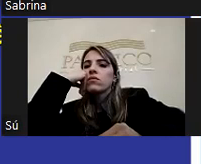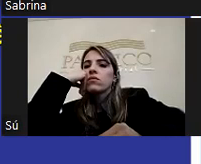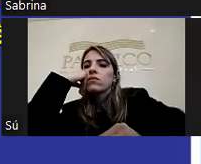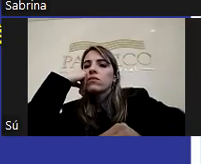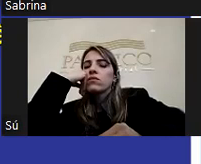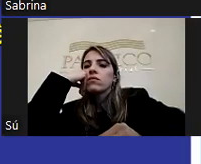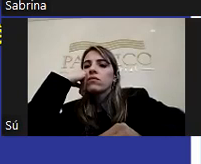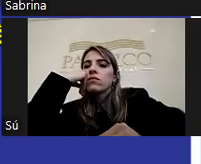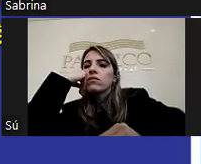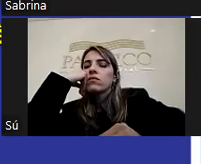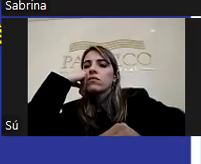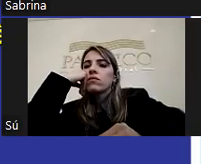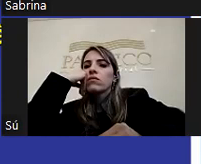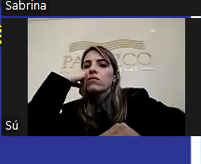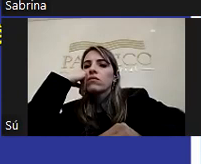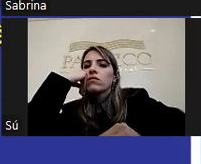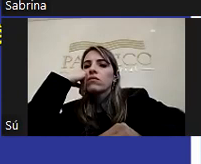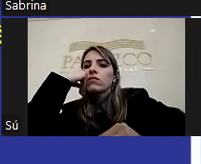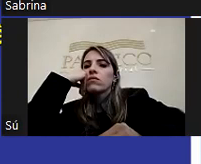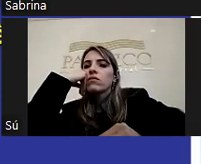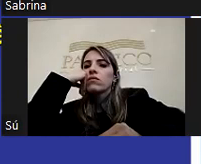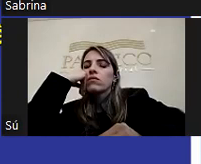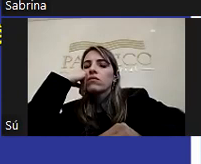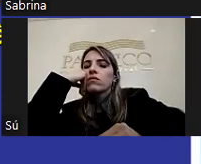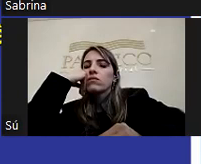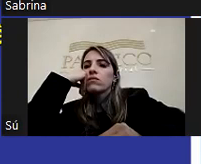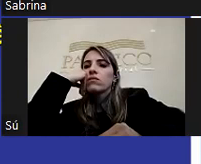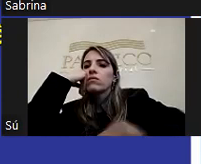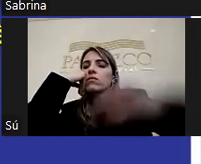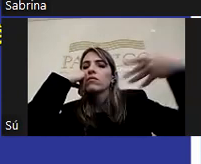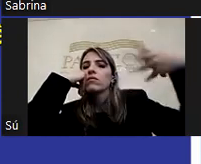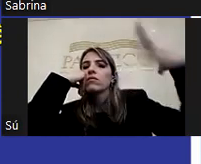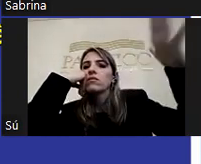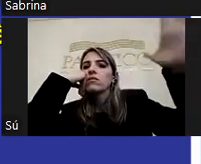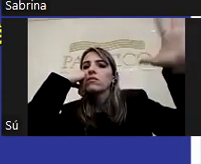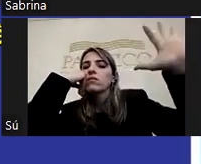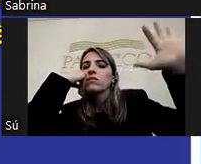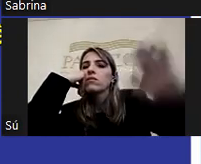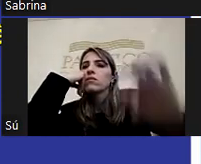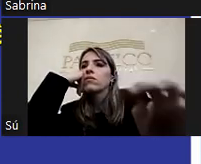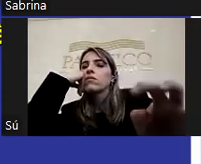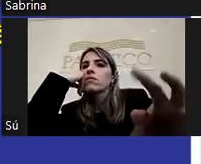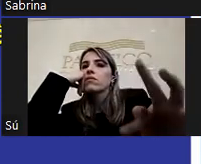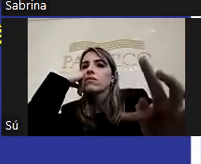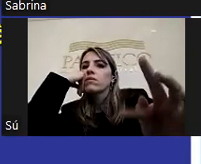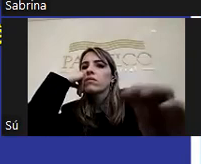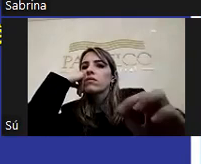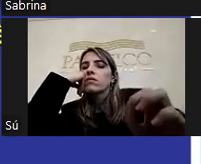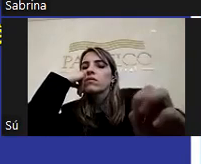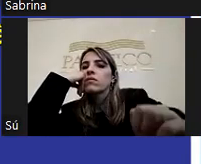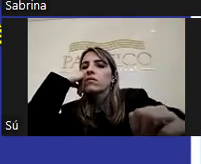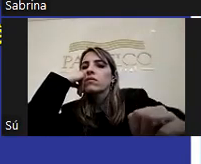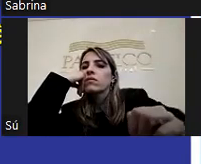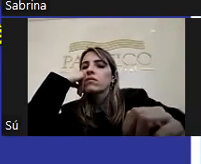mobiliza ideias e emoções relativas à diferença da aparência física e passa a ter medo do